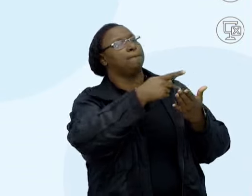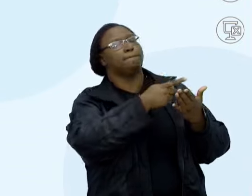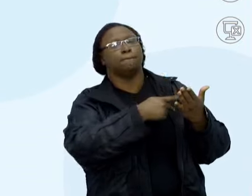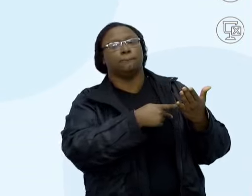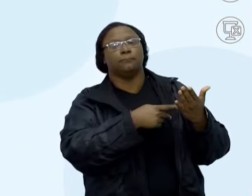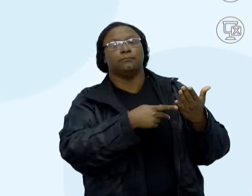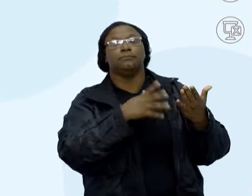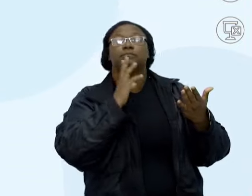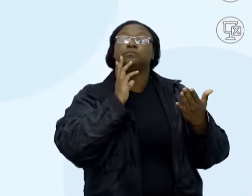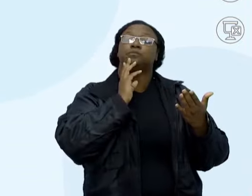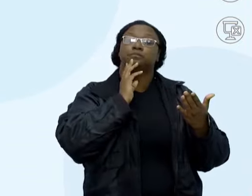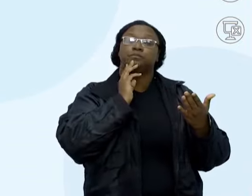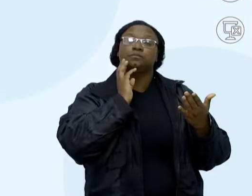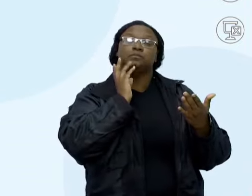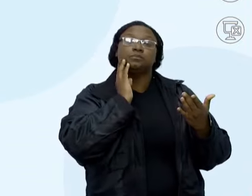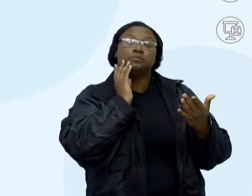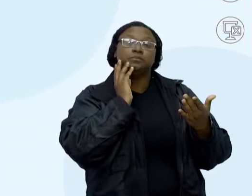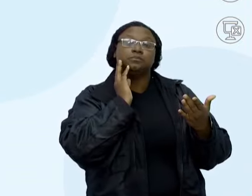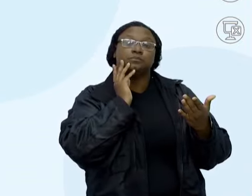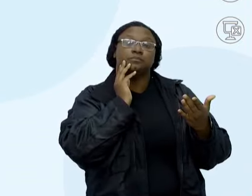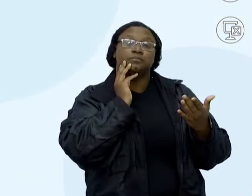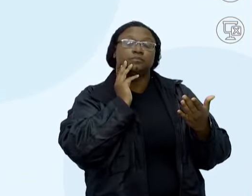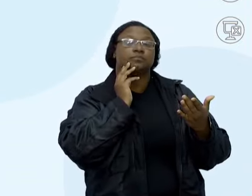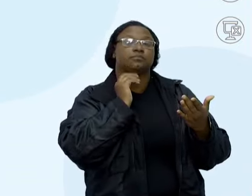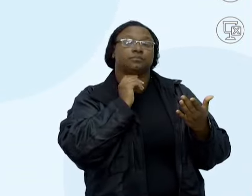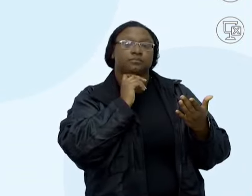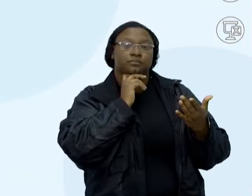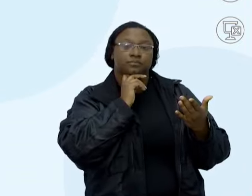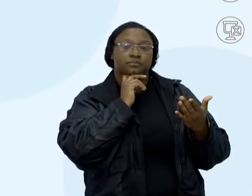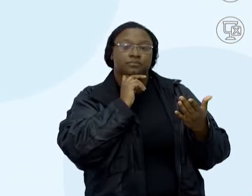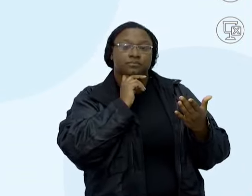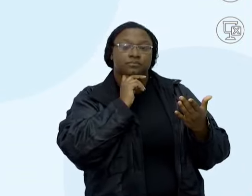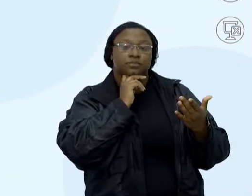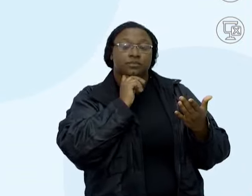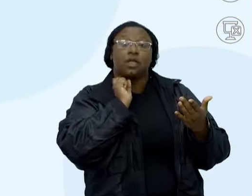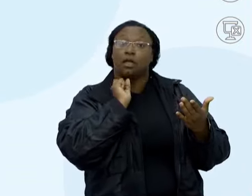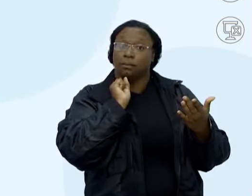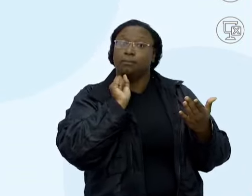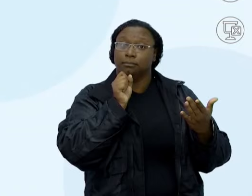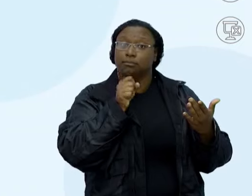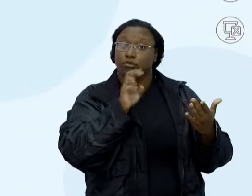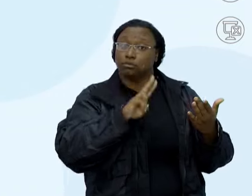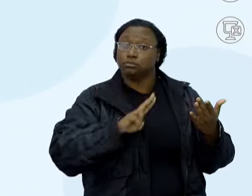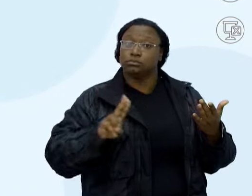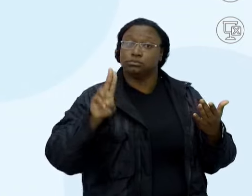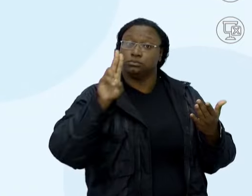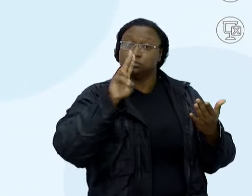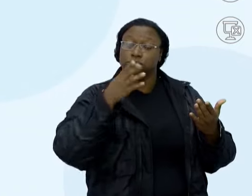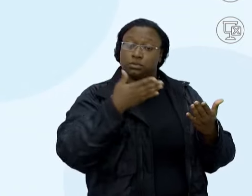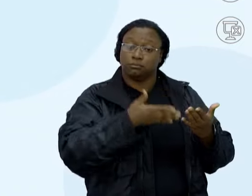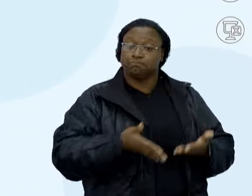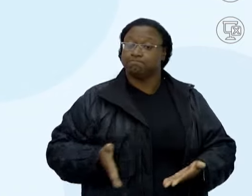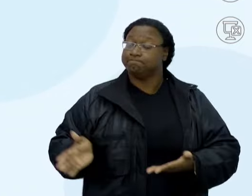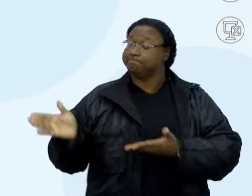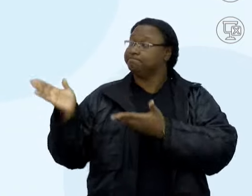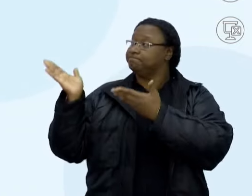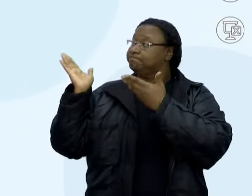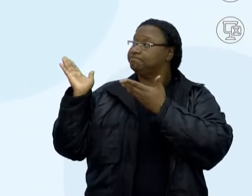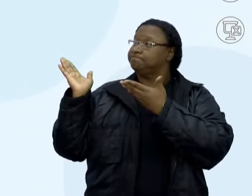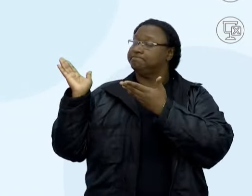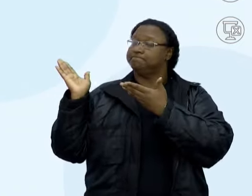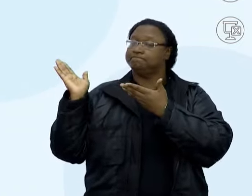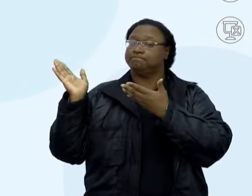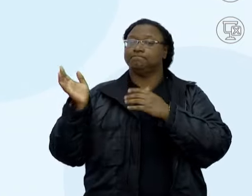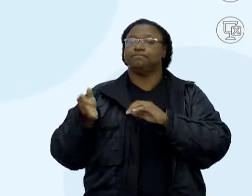protótipo, coisa que eu não vou fazer, eu posso usar essa escala que eu estou indicando aí, que fica uma